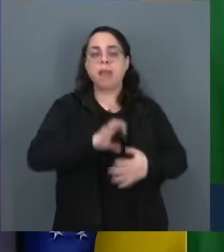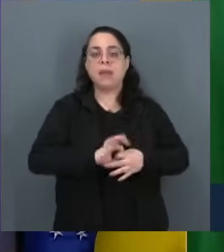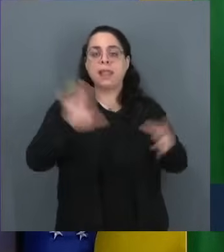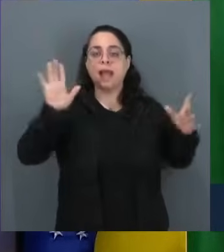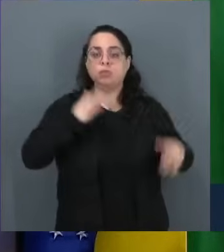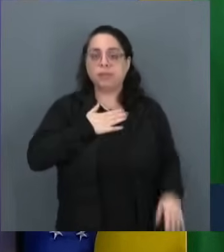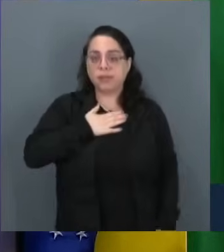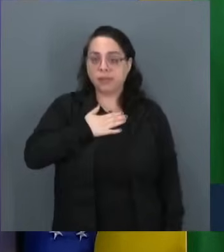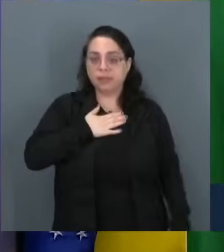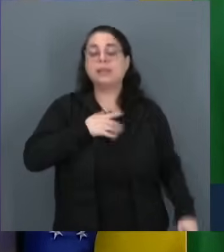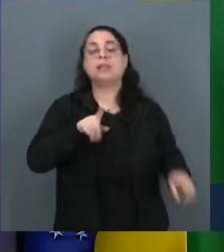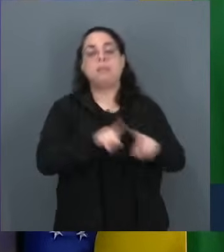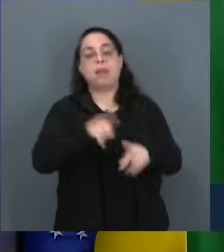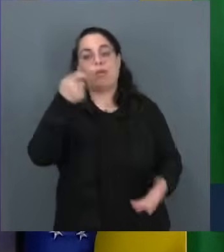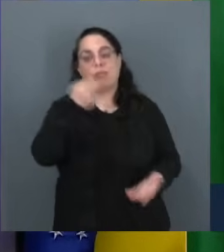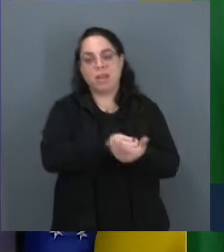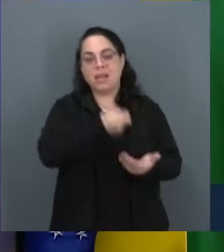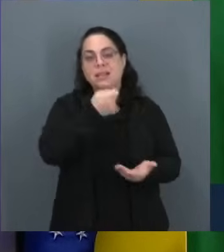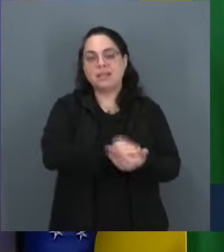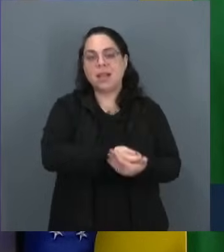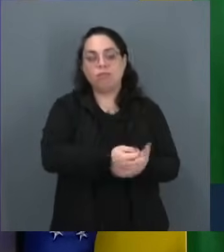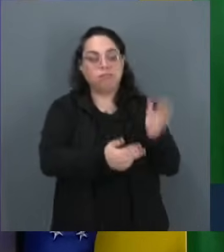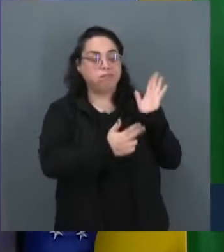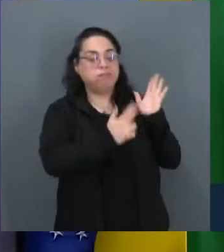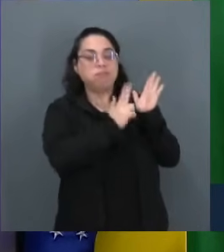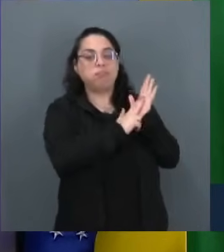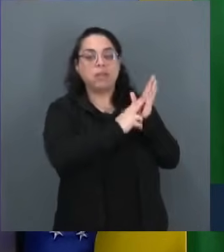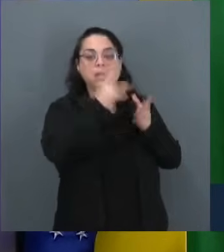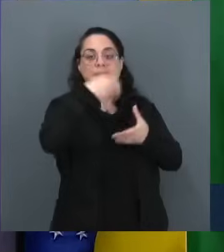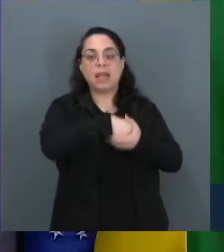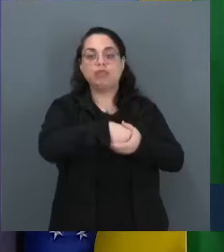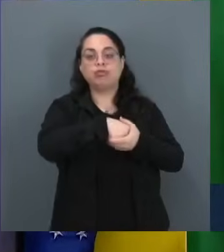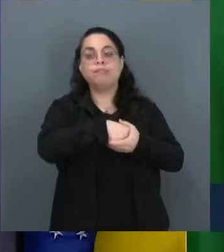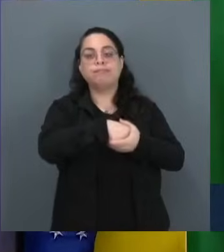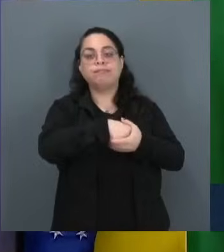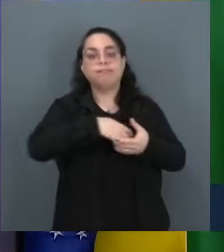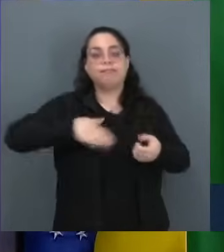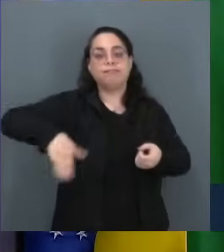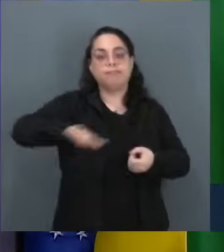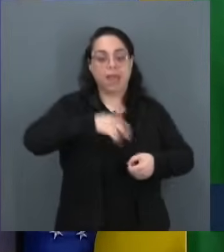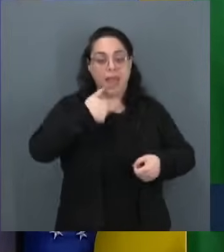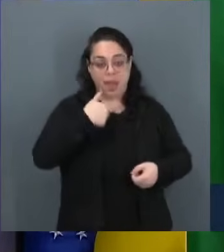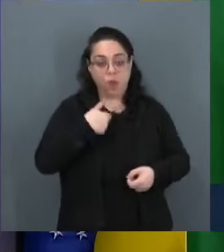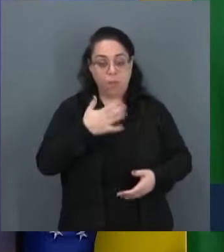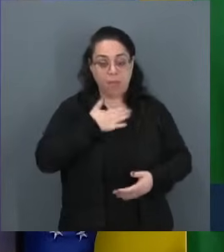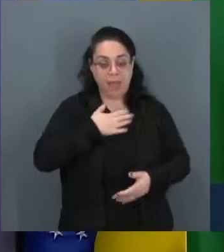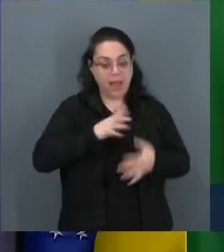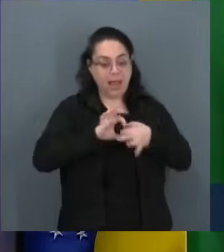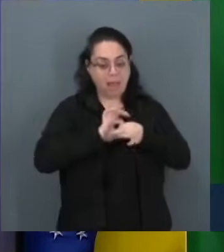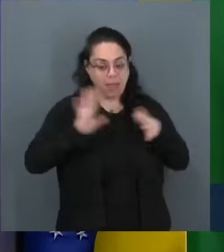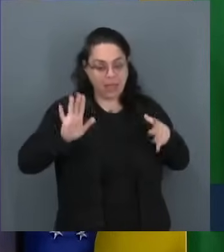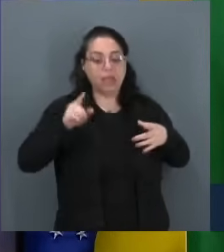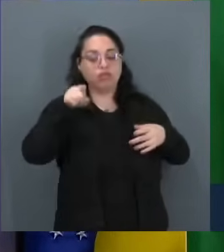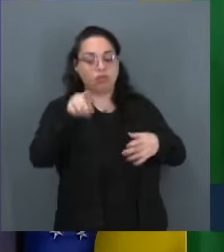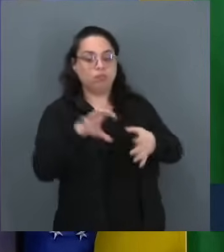um dever que se assume em relação aos outros. Muitíssimo